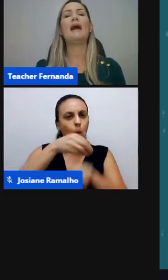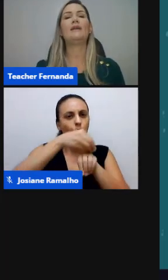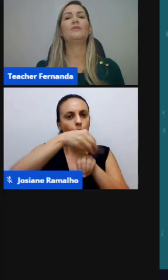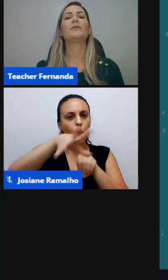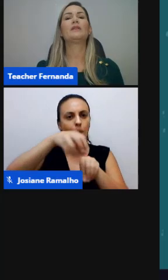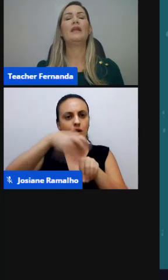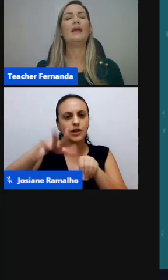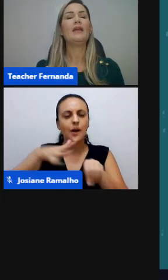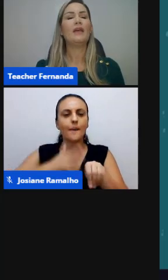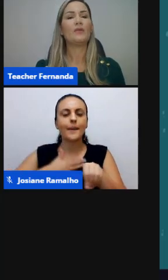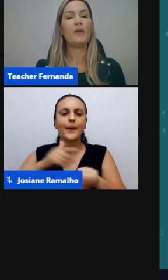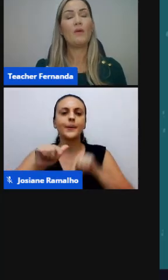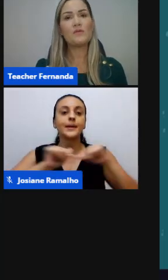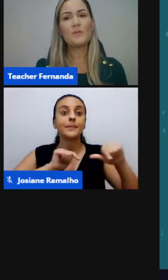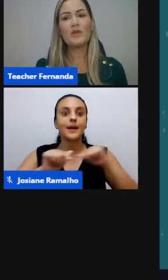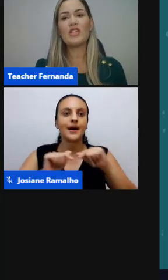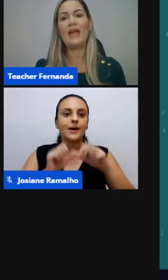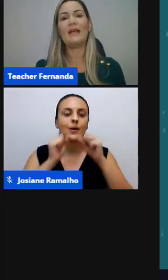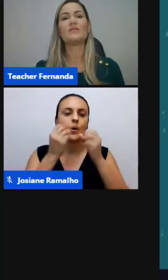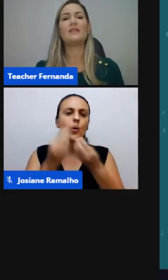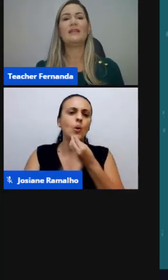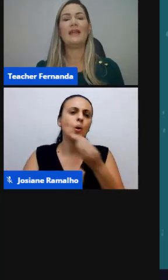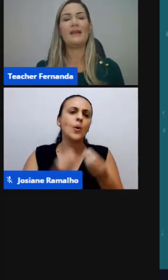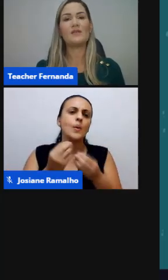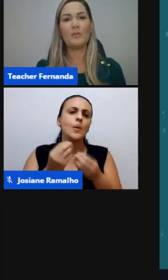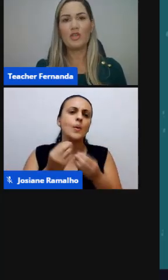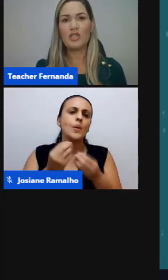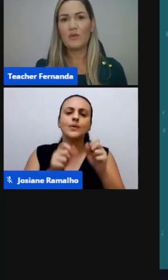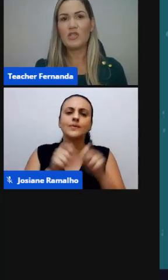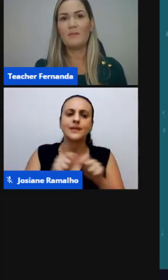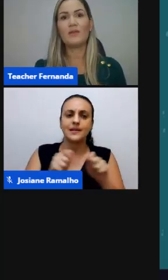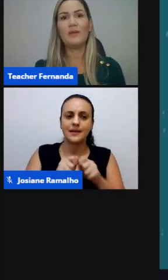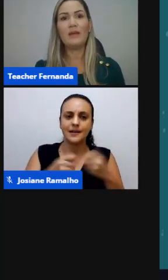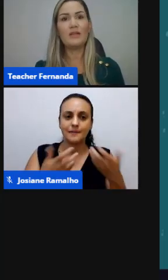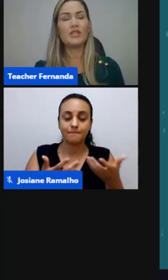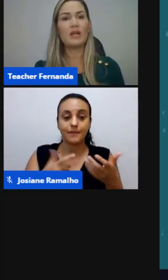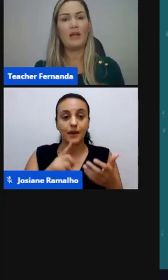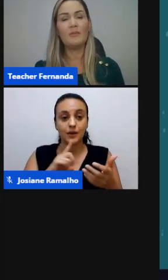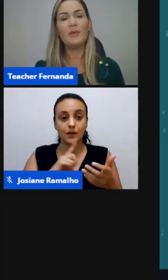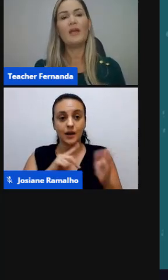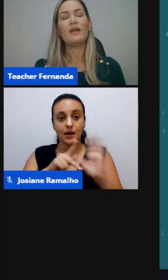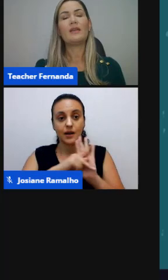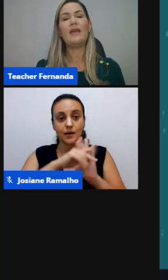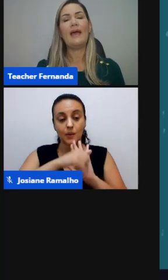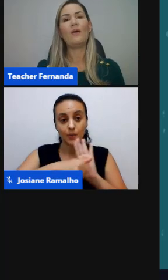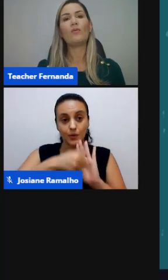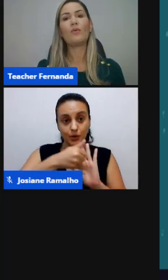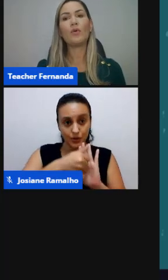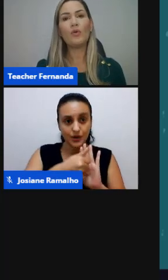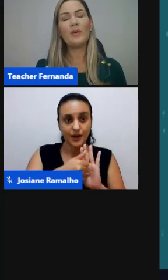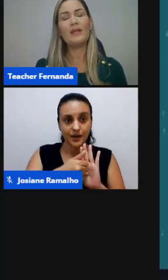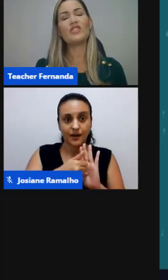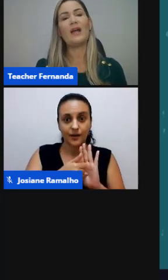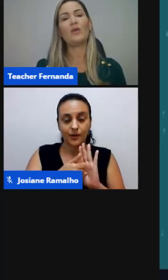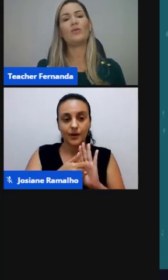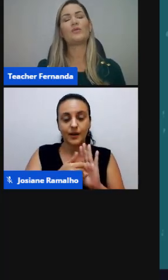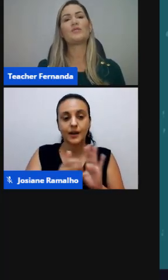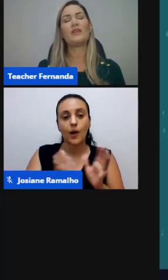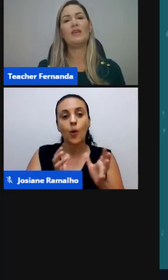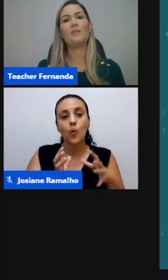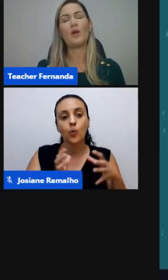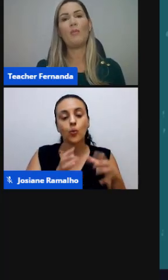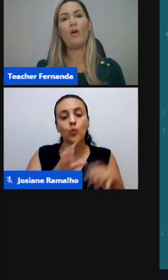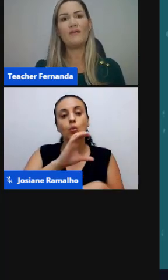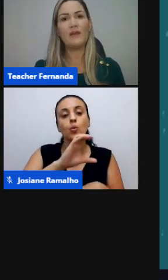meu trabalho, né? Eu tenho alguns projetos, dentre eles um projeto chamado English Club, que é um clube de